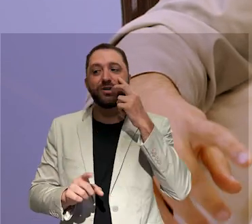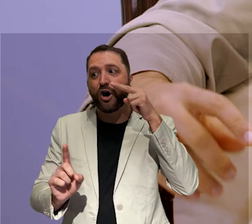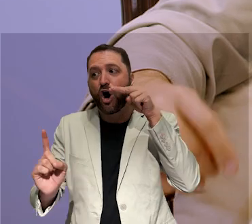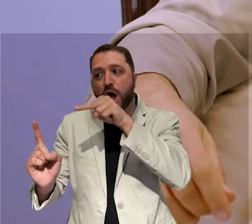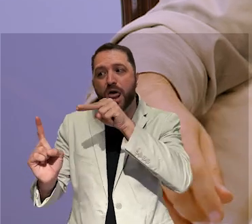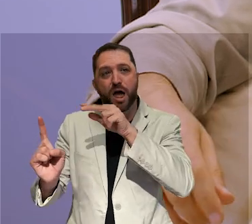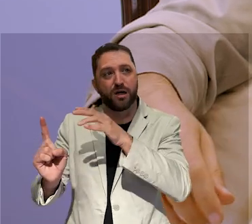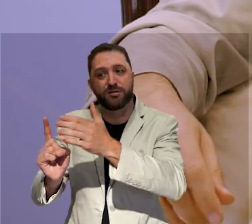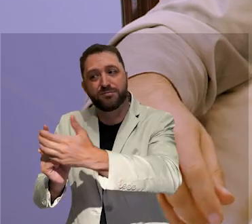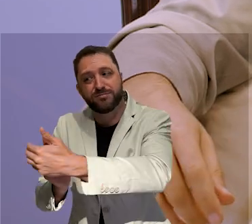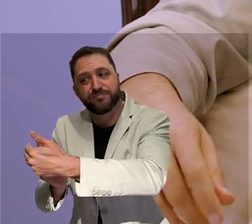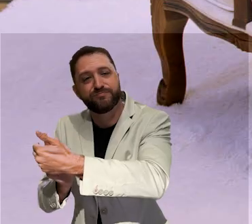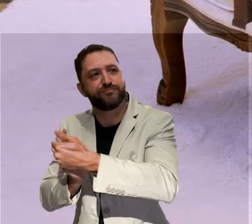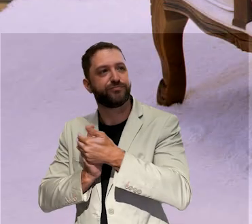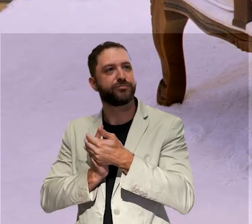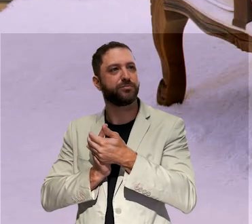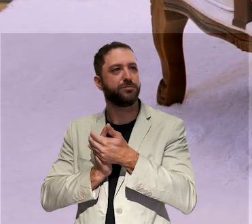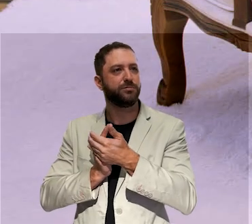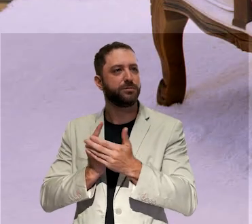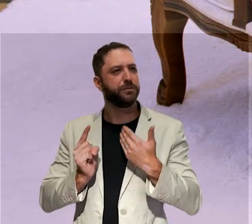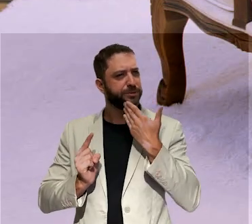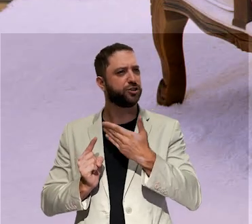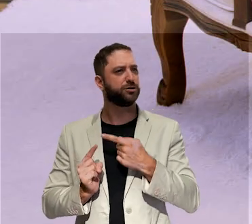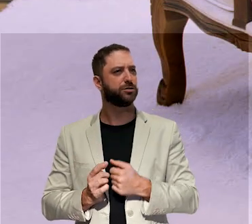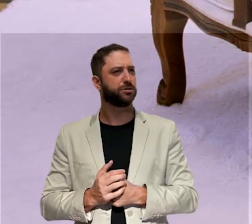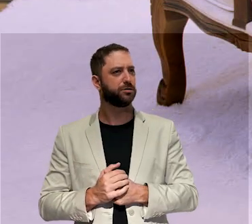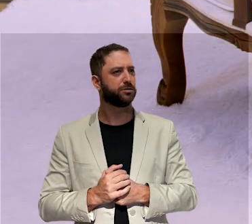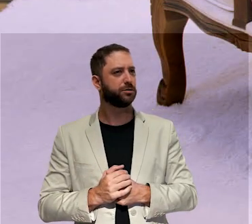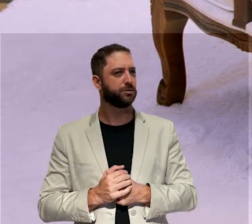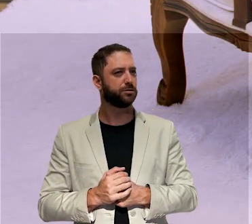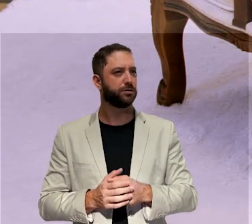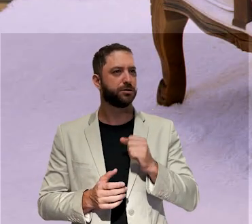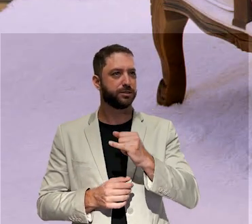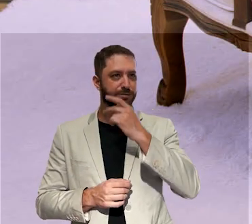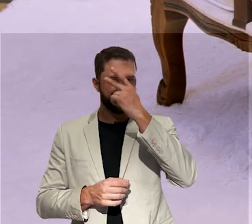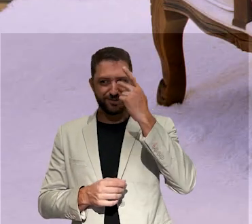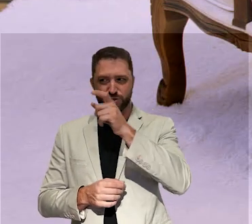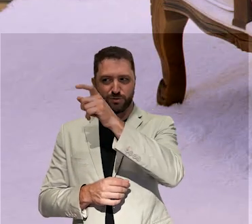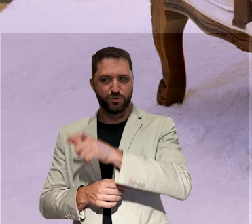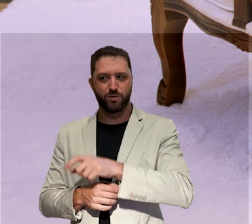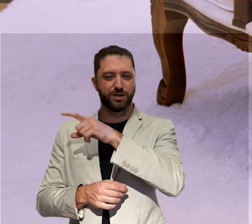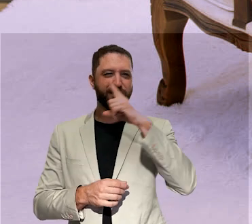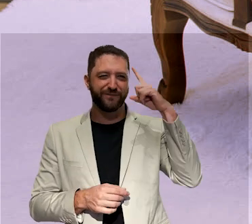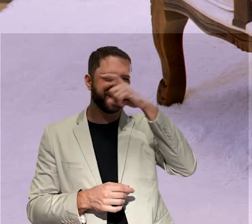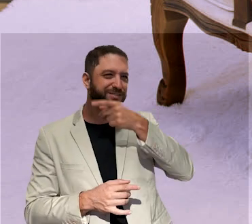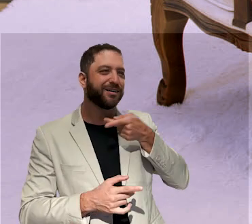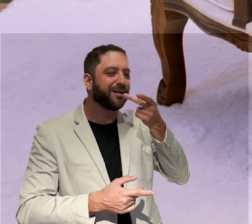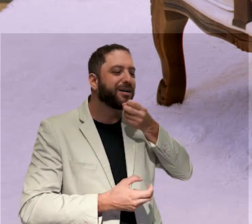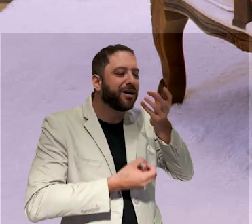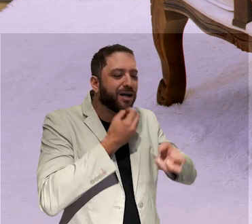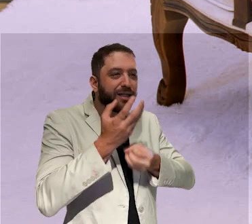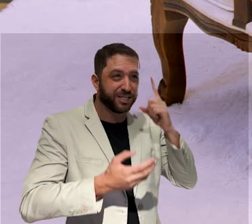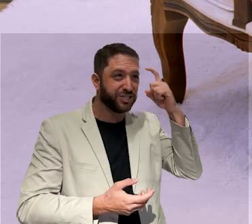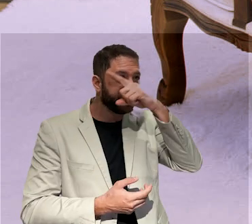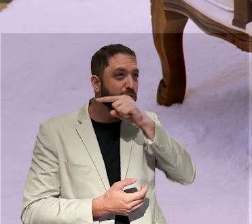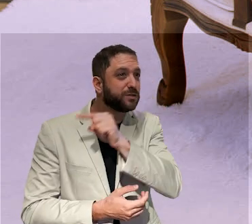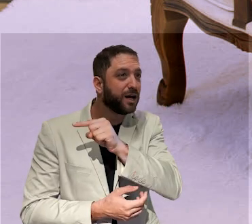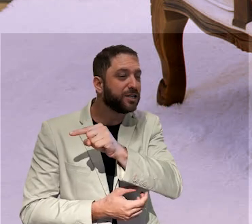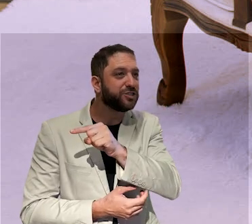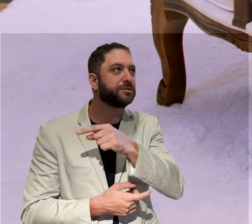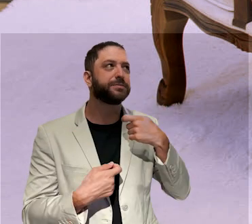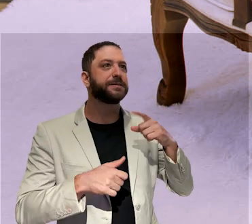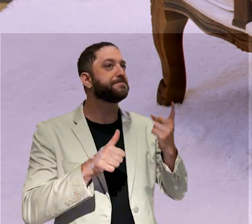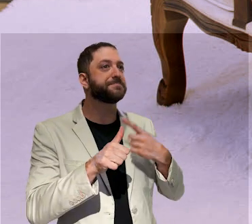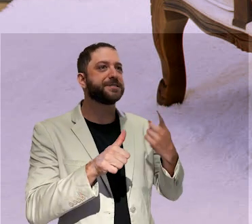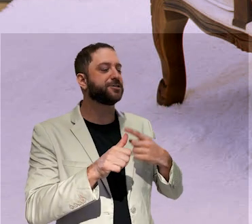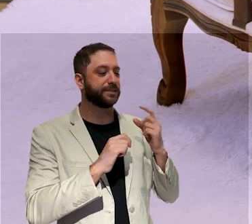escuta, um olhar e um acolhimento. Primeiro ponto é importante. Se uma pessoa está com alguma dificuldade de verbalizar e externalizar algo, ela, antes de mais